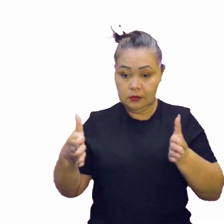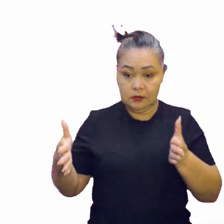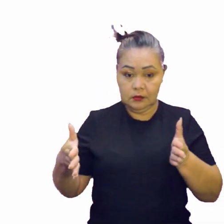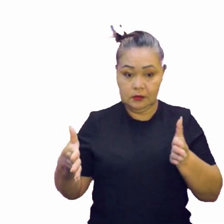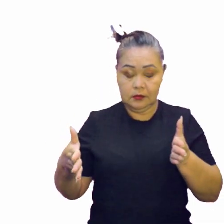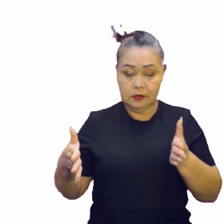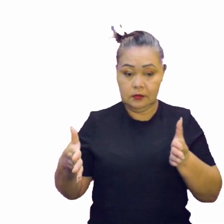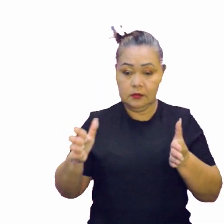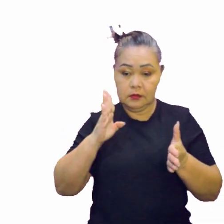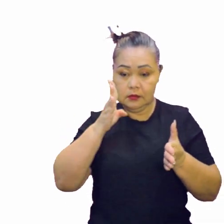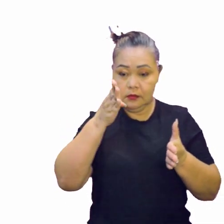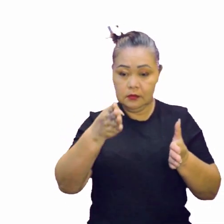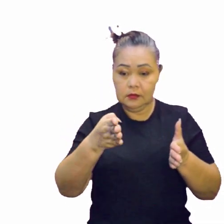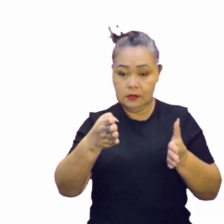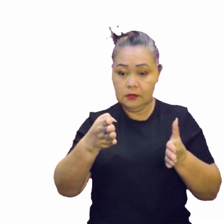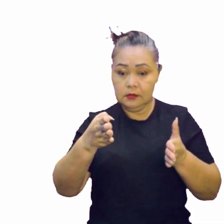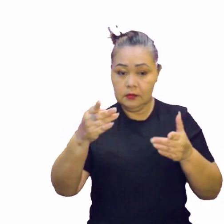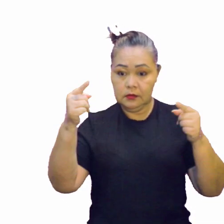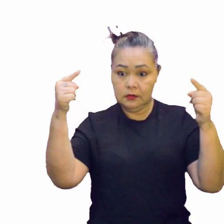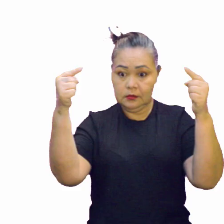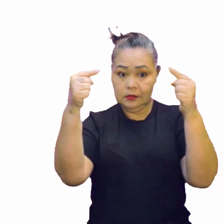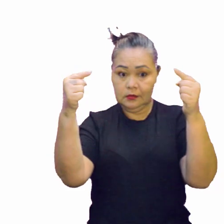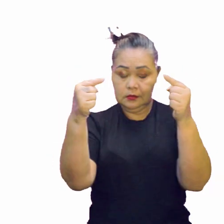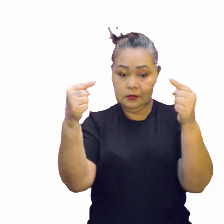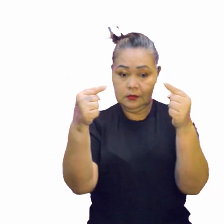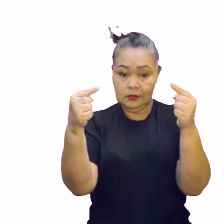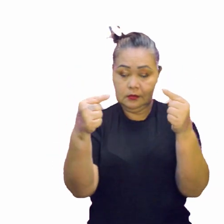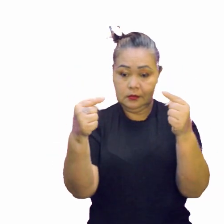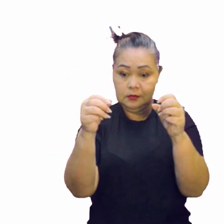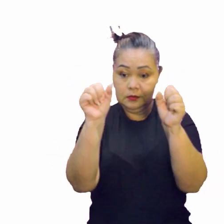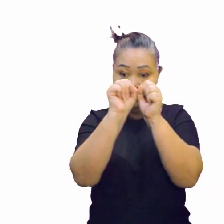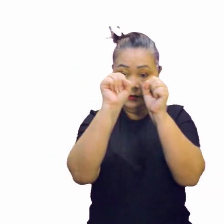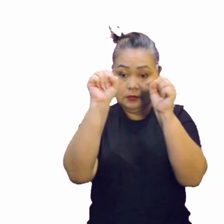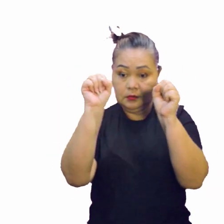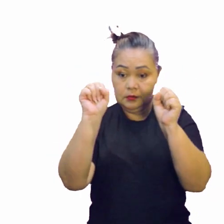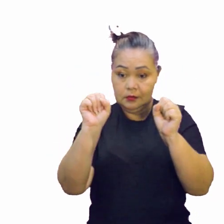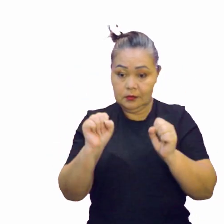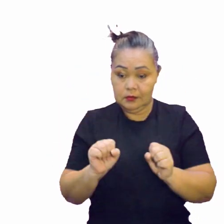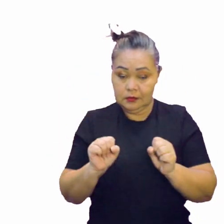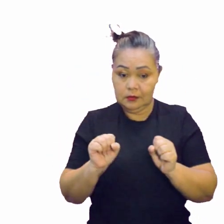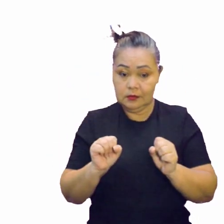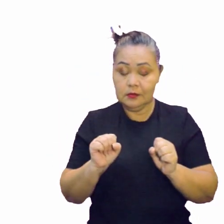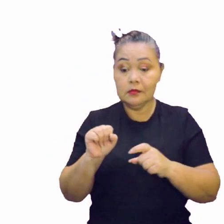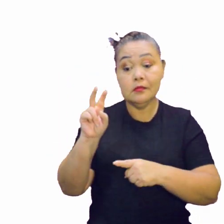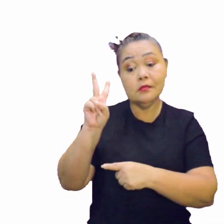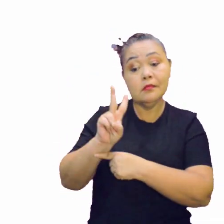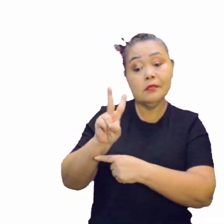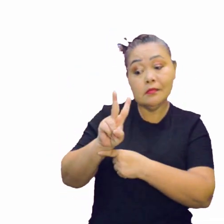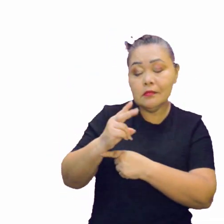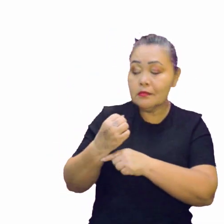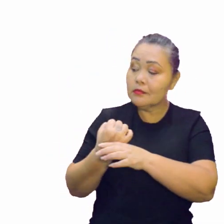diretamente proporcional do sistema radicular das cultivares em